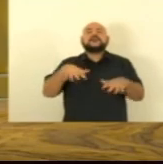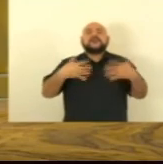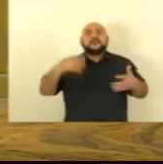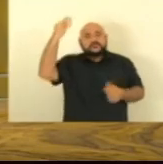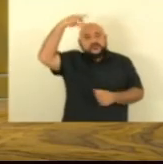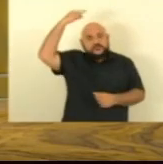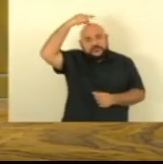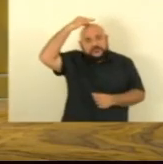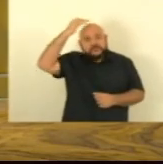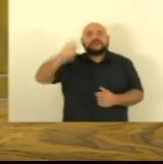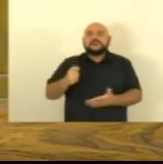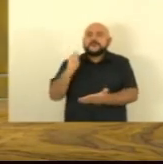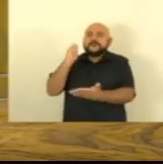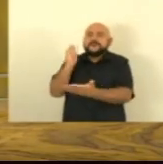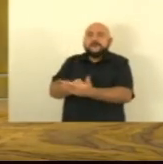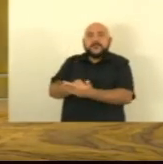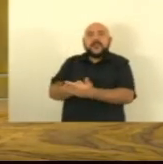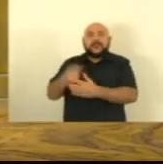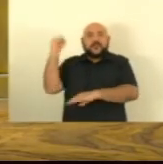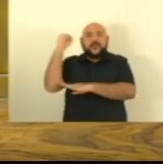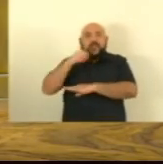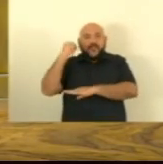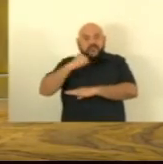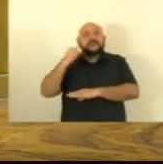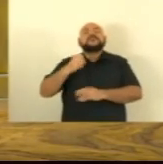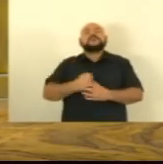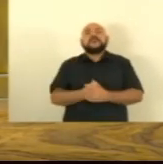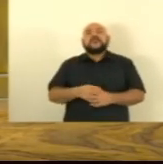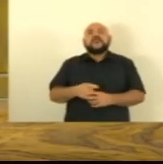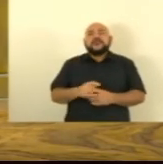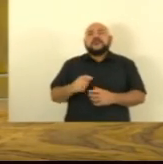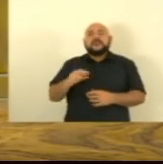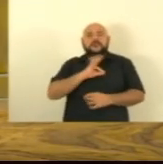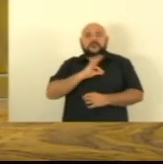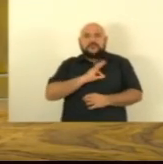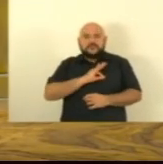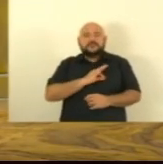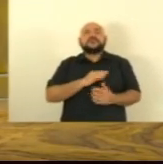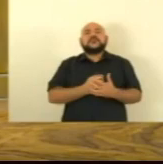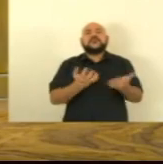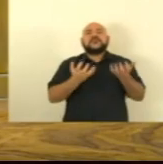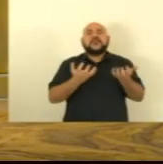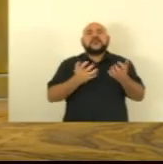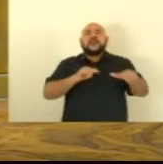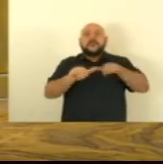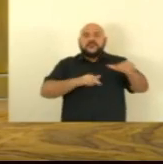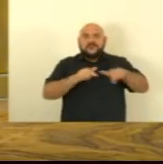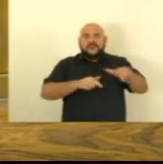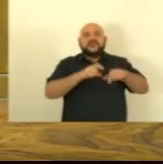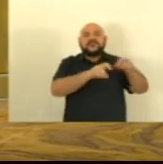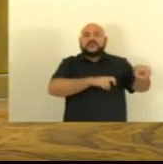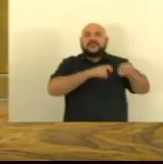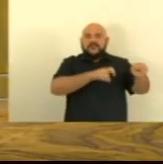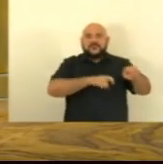pagando horas extras a esse efetivo policial. E